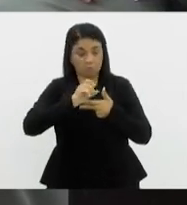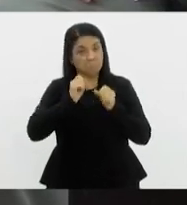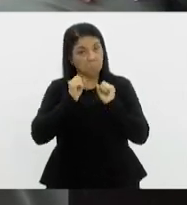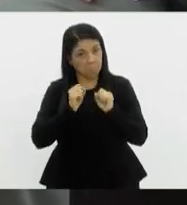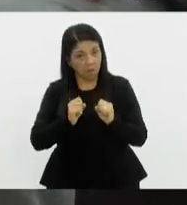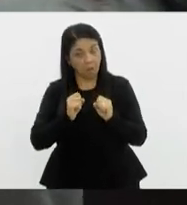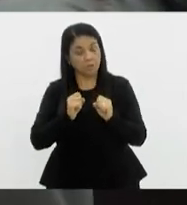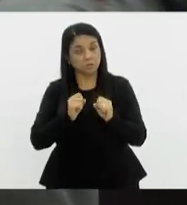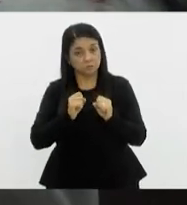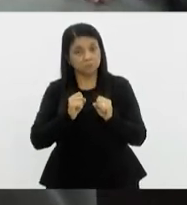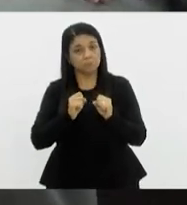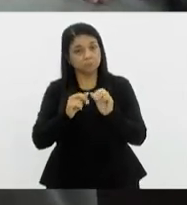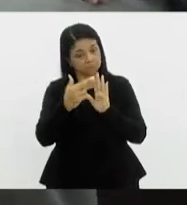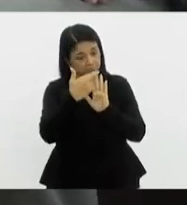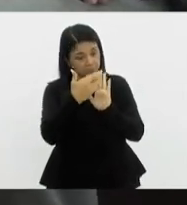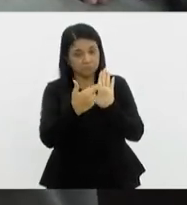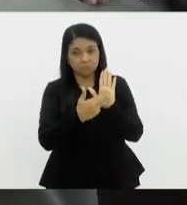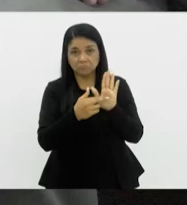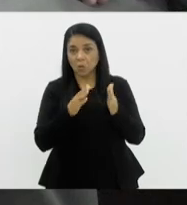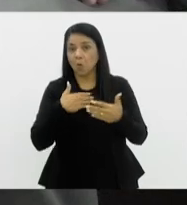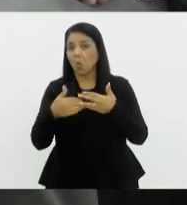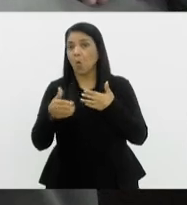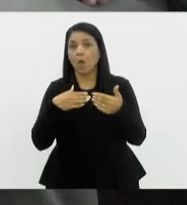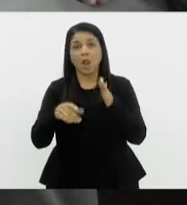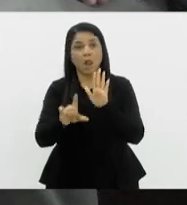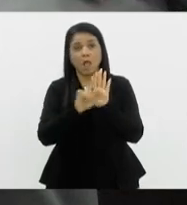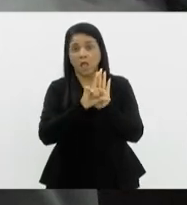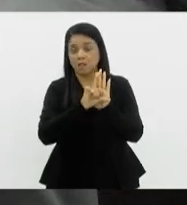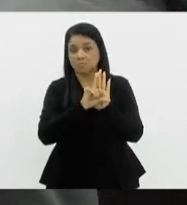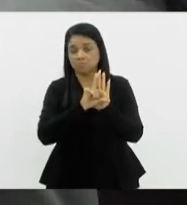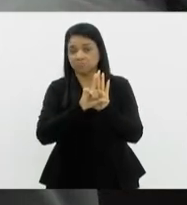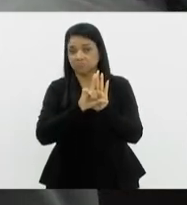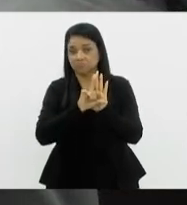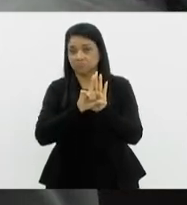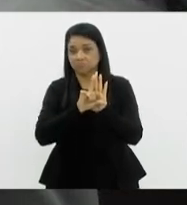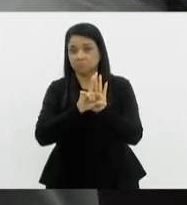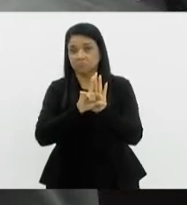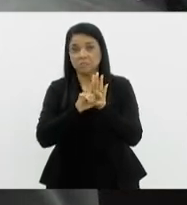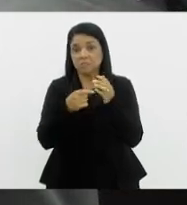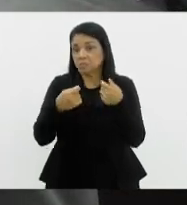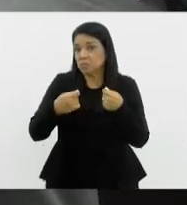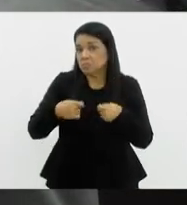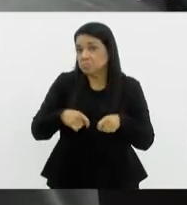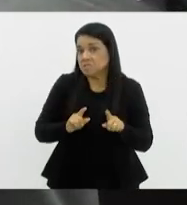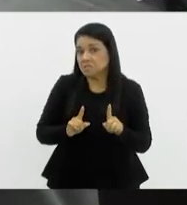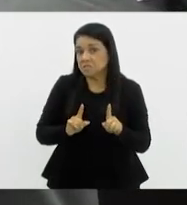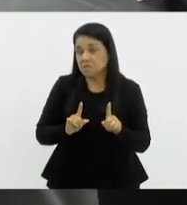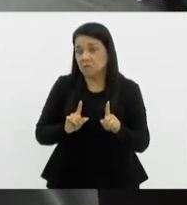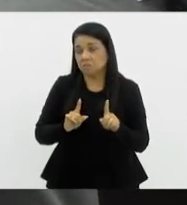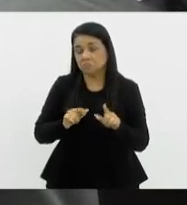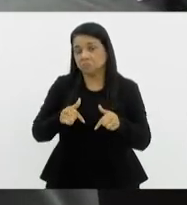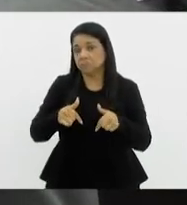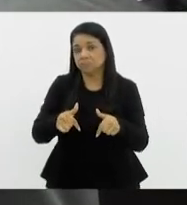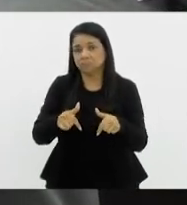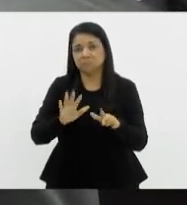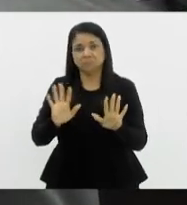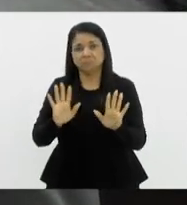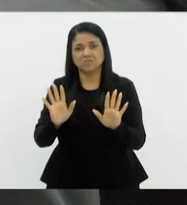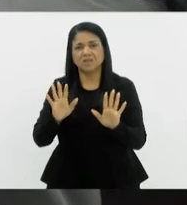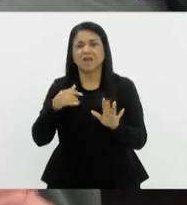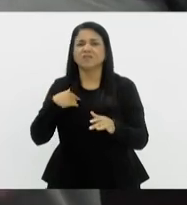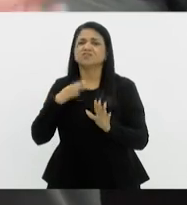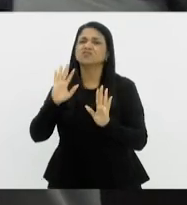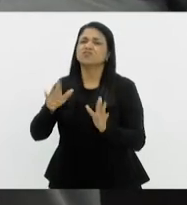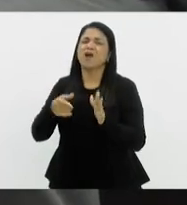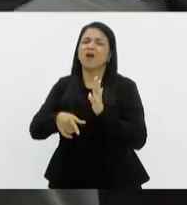de regulamentar qualquer lei. E, se não for necessário, ela é auto-aplicável. A gente já resolveu que não ia fazer isso. Não,